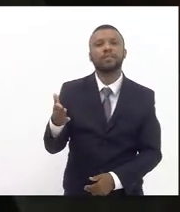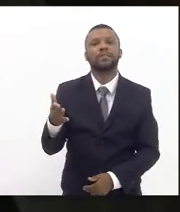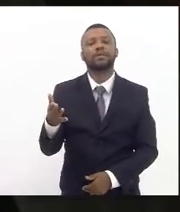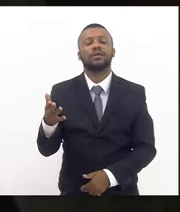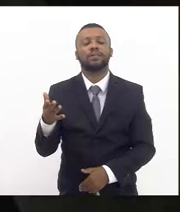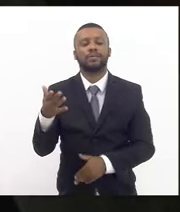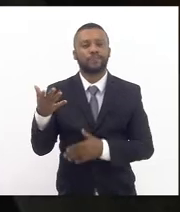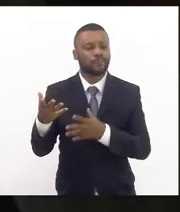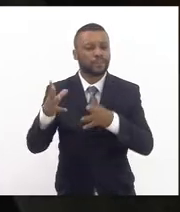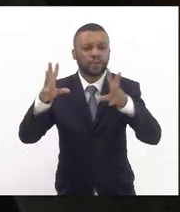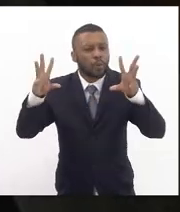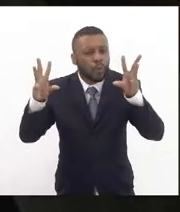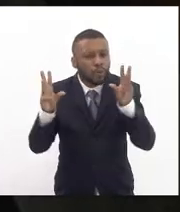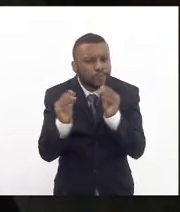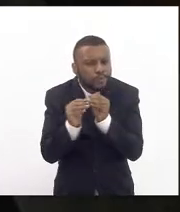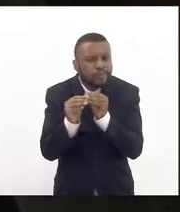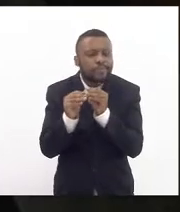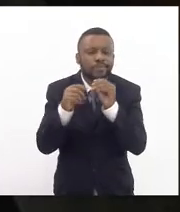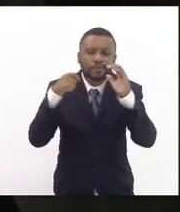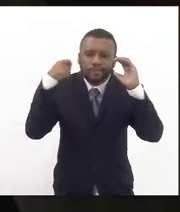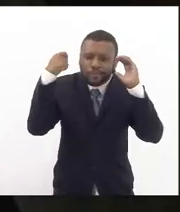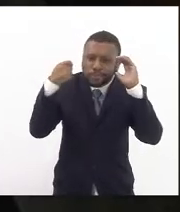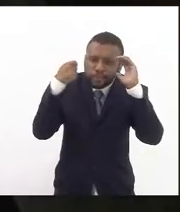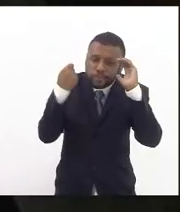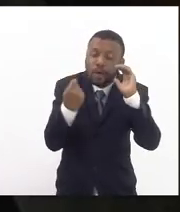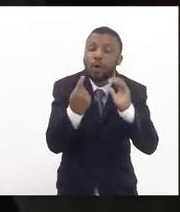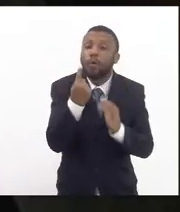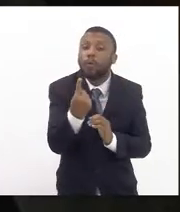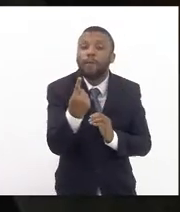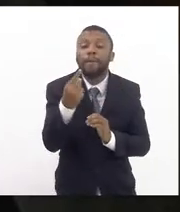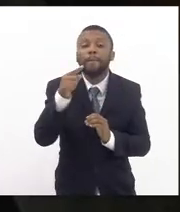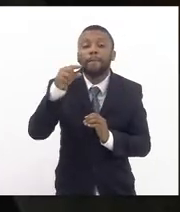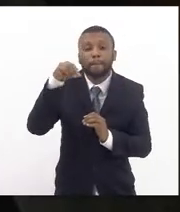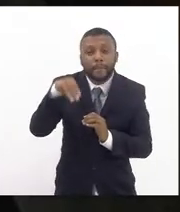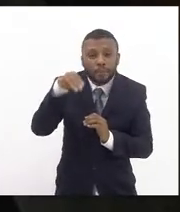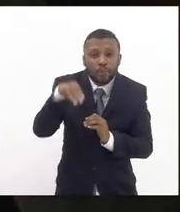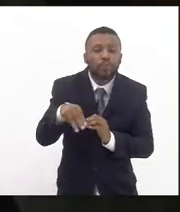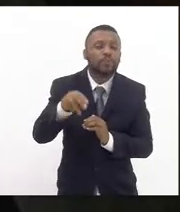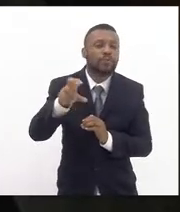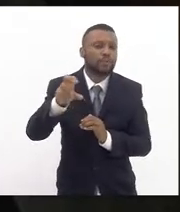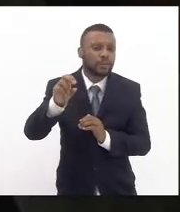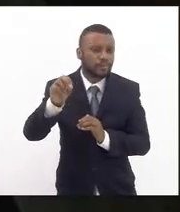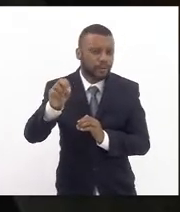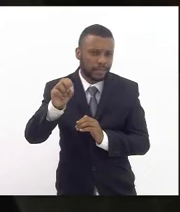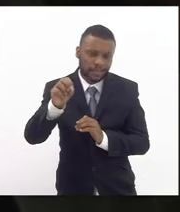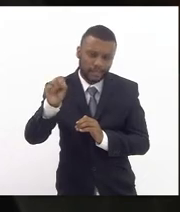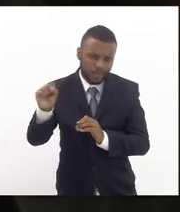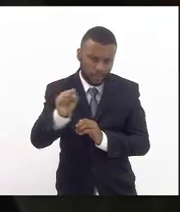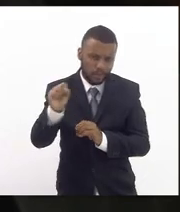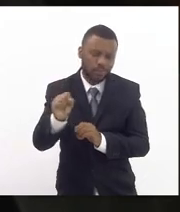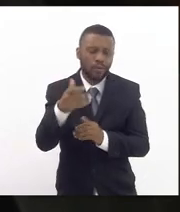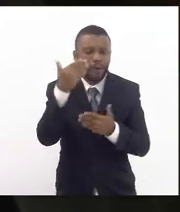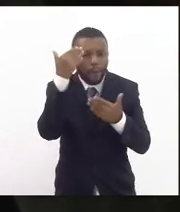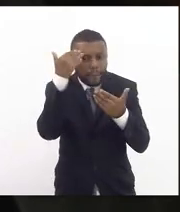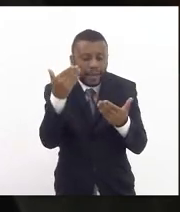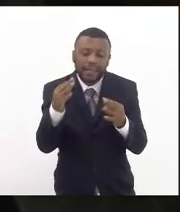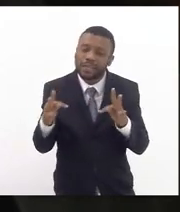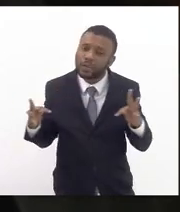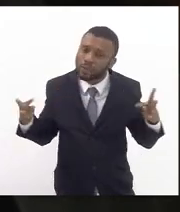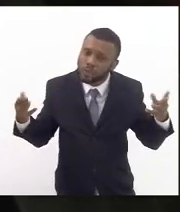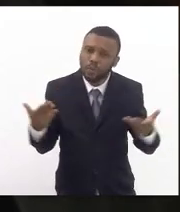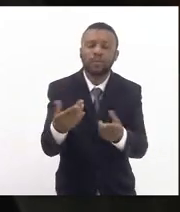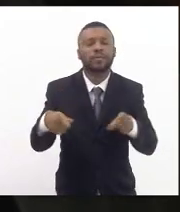um resumo, de um trailer de 1 minuto e meio do filme. Obrigado a todos e obrigado também pelo parecer